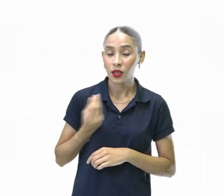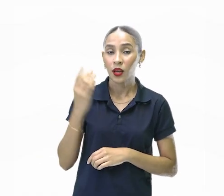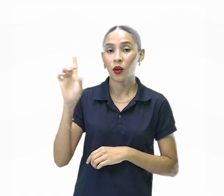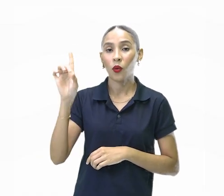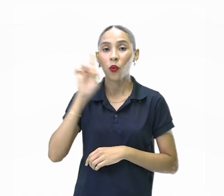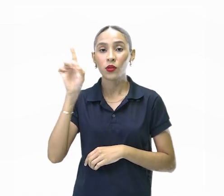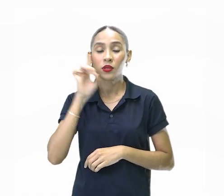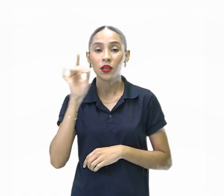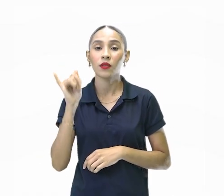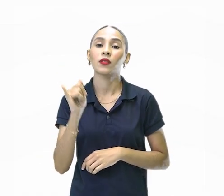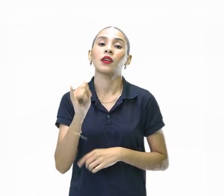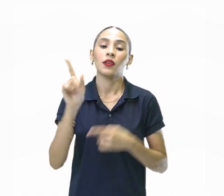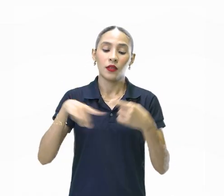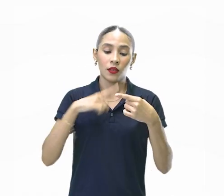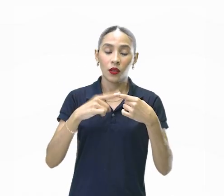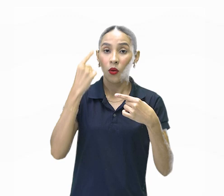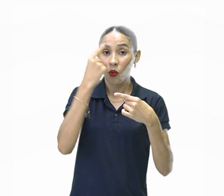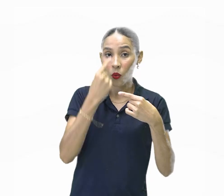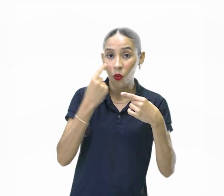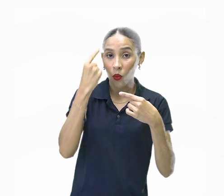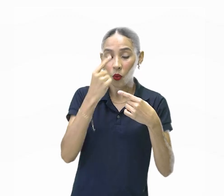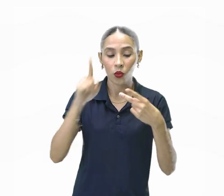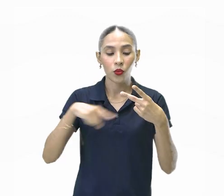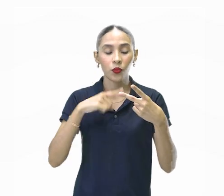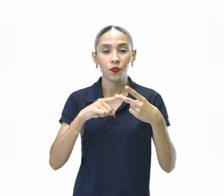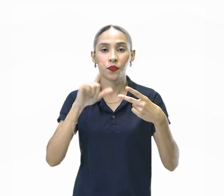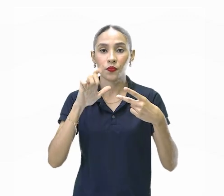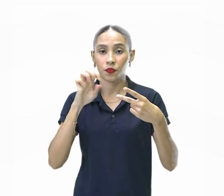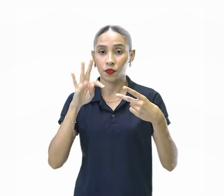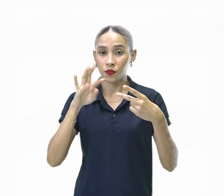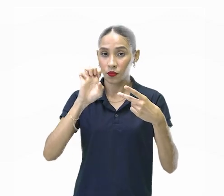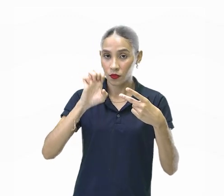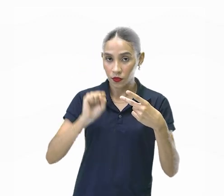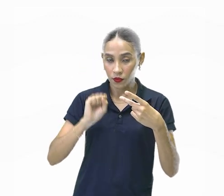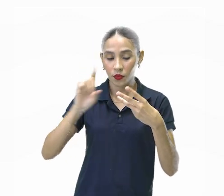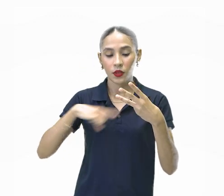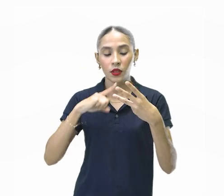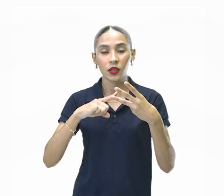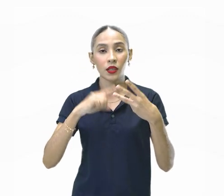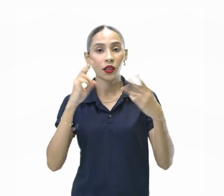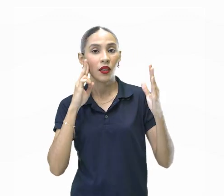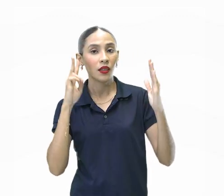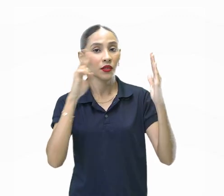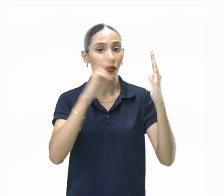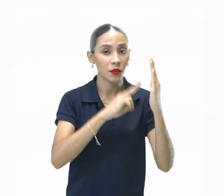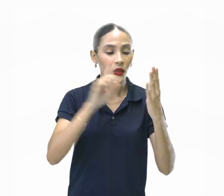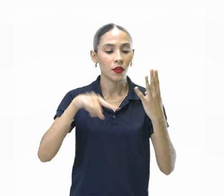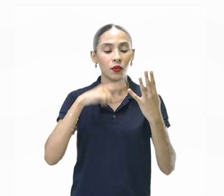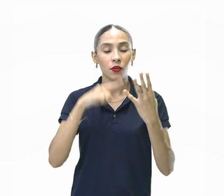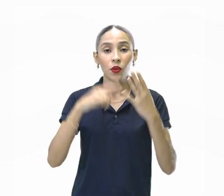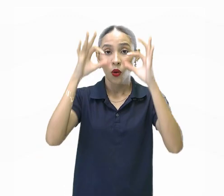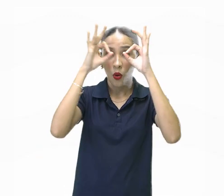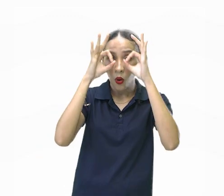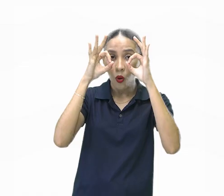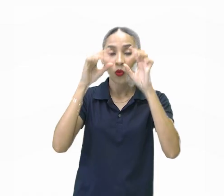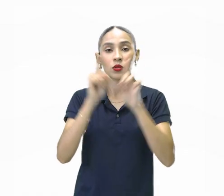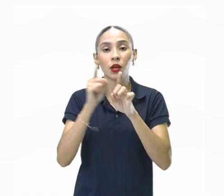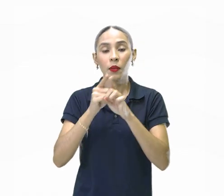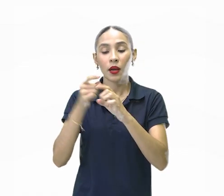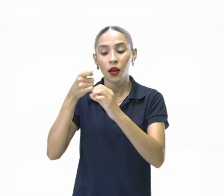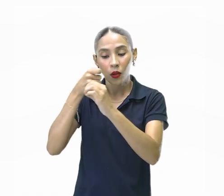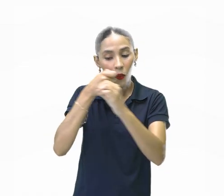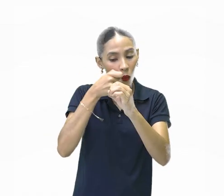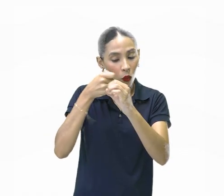só, olho humano, uma lente, um espelho, um óculos, uma lupa,